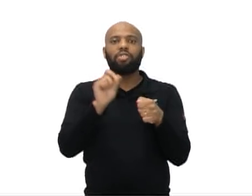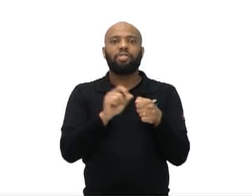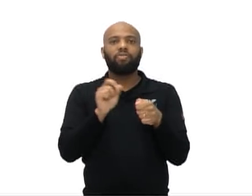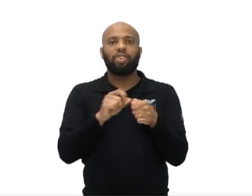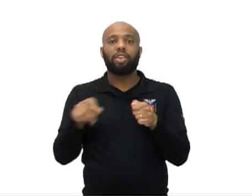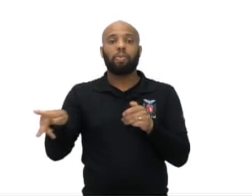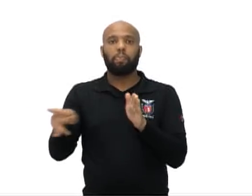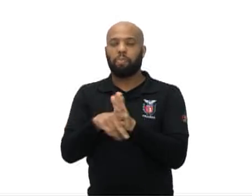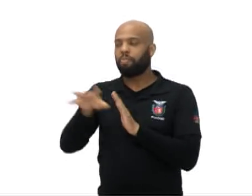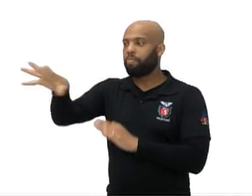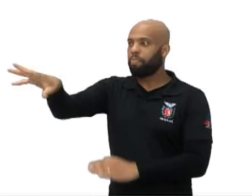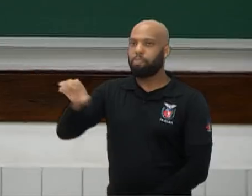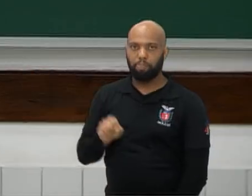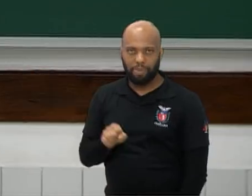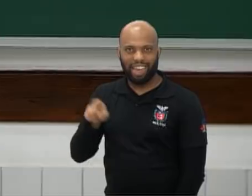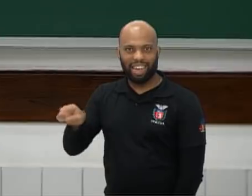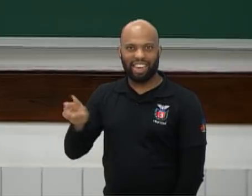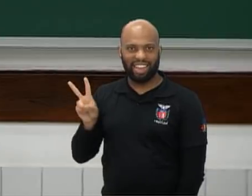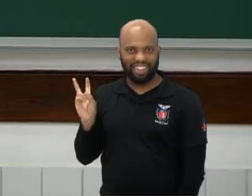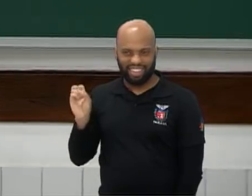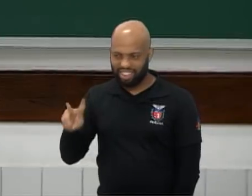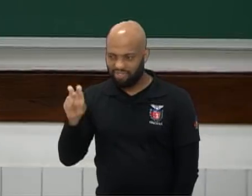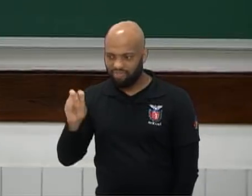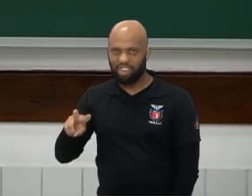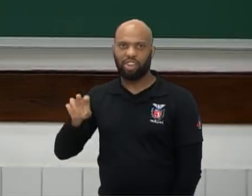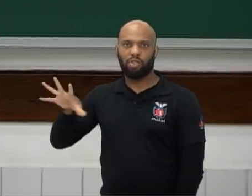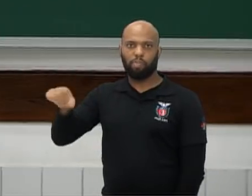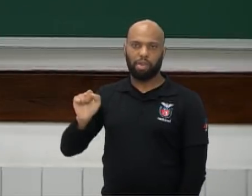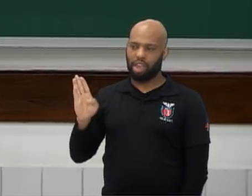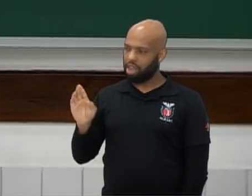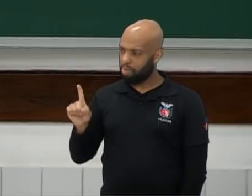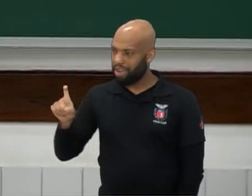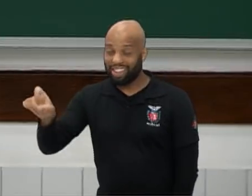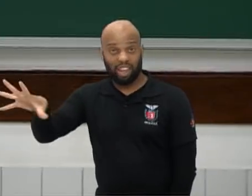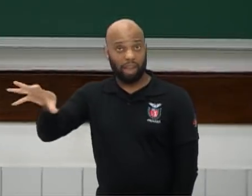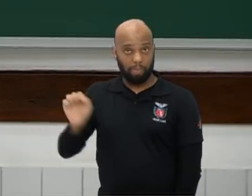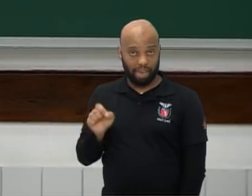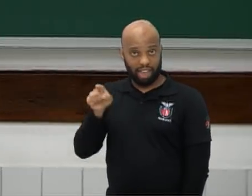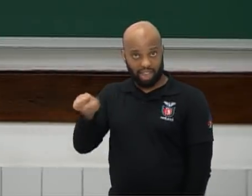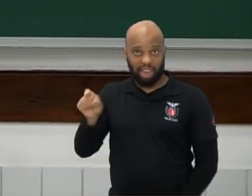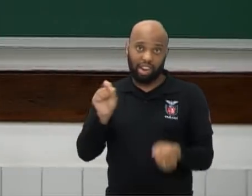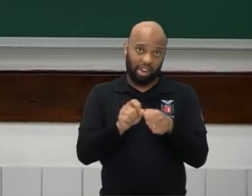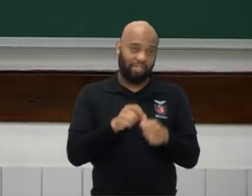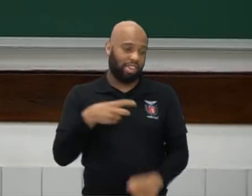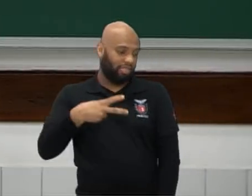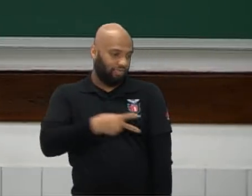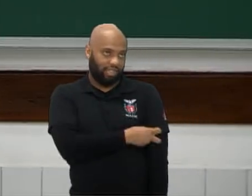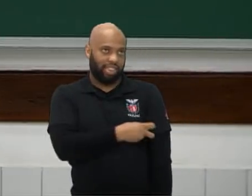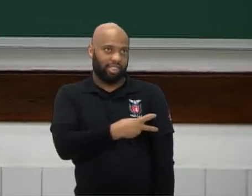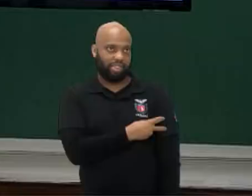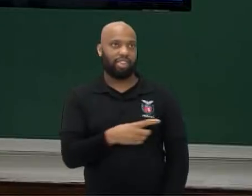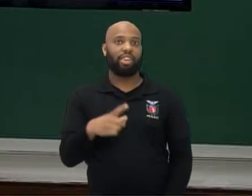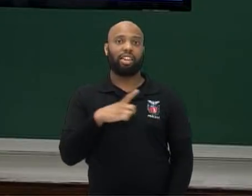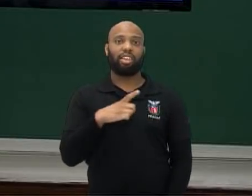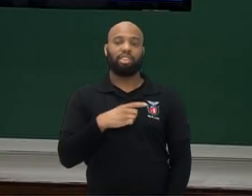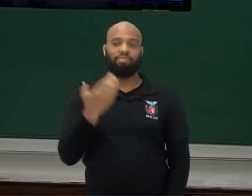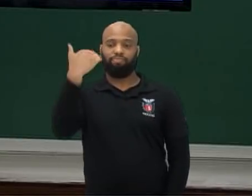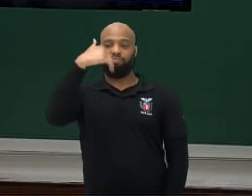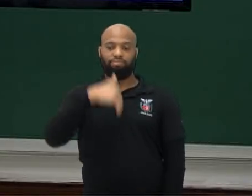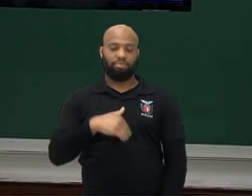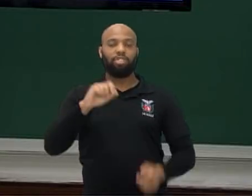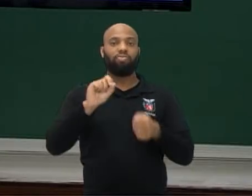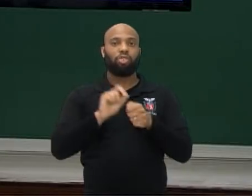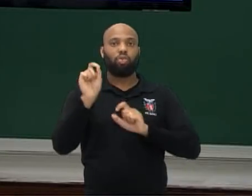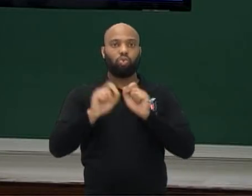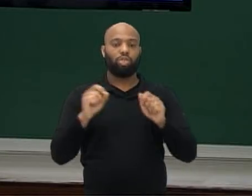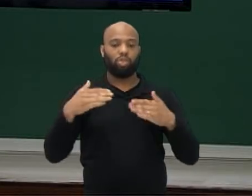do próprio organismo parasita, do próprio vírus ou bactéria. São introduzidas e fazem